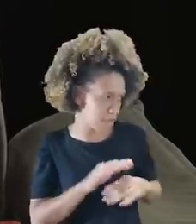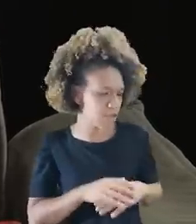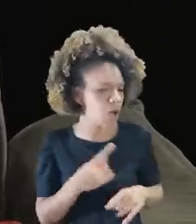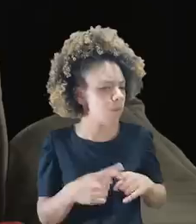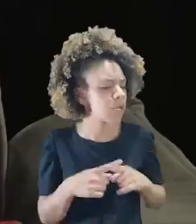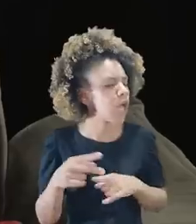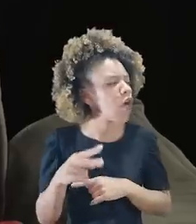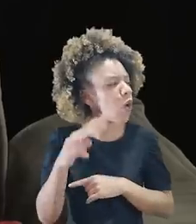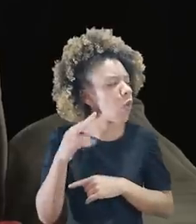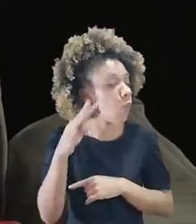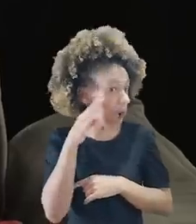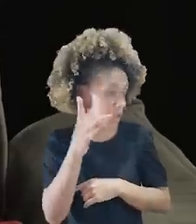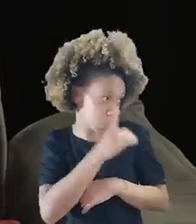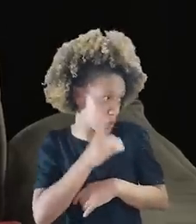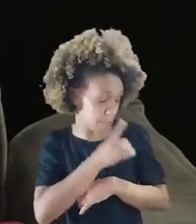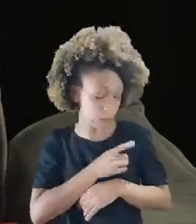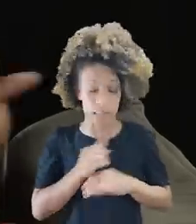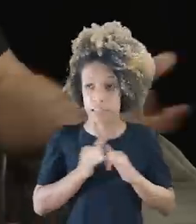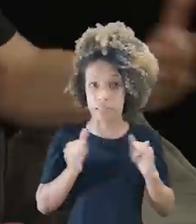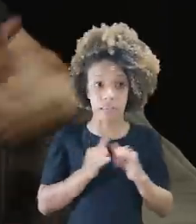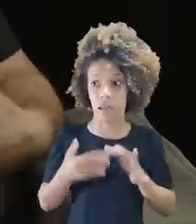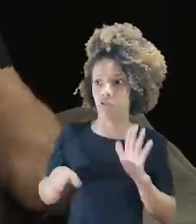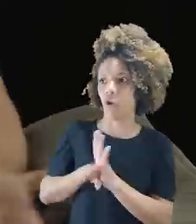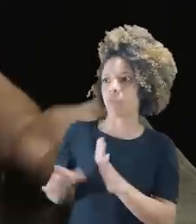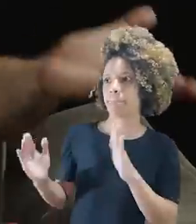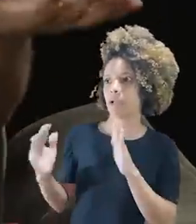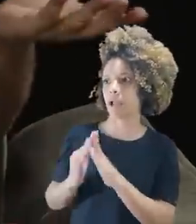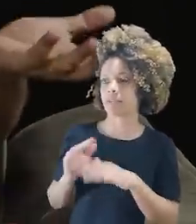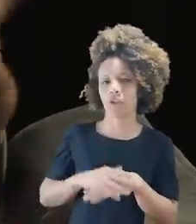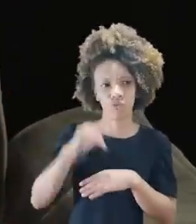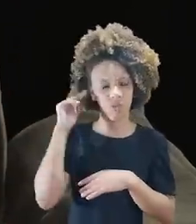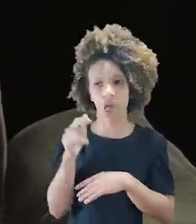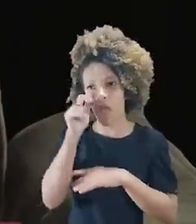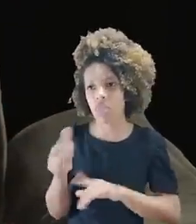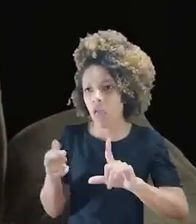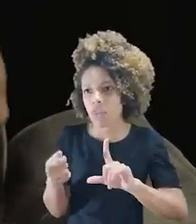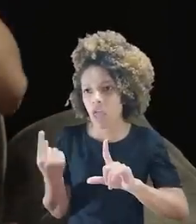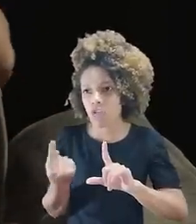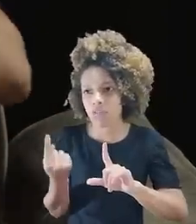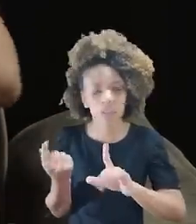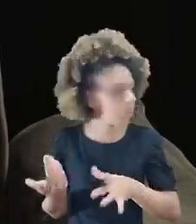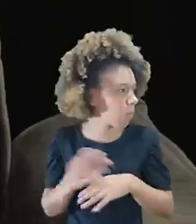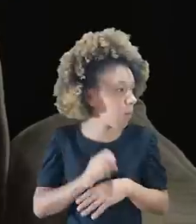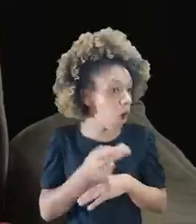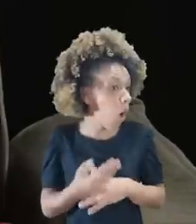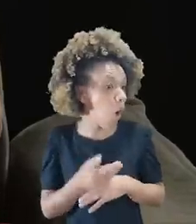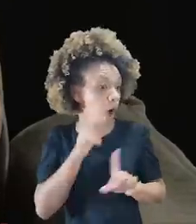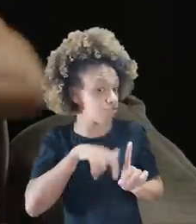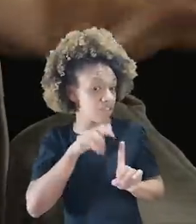toda quarta e domingo era uma adrenalina e de repente você tá em casa com de cueca vendo TV sozinho ou então muito